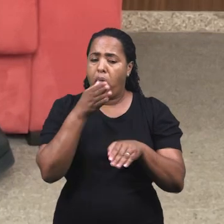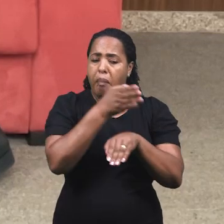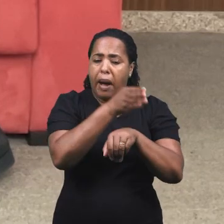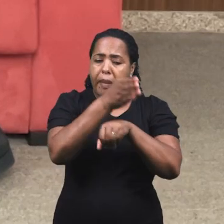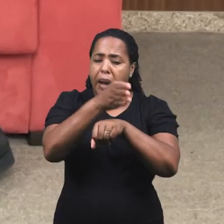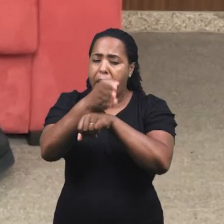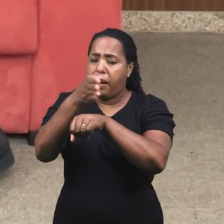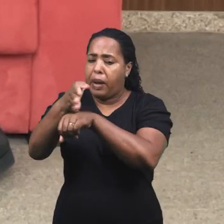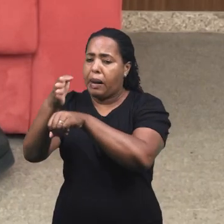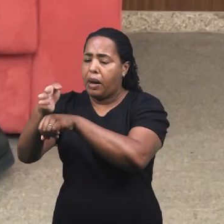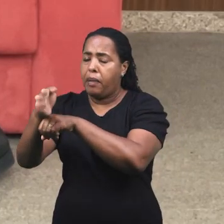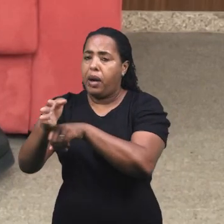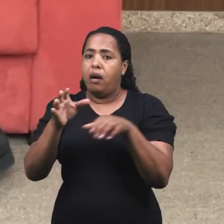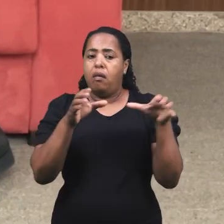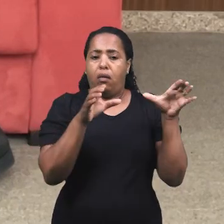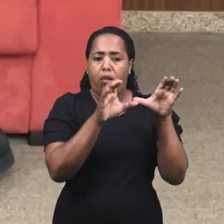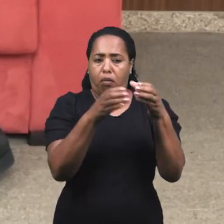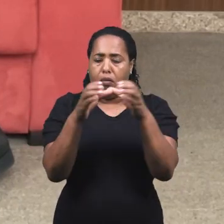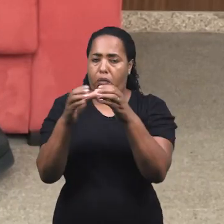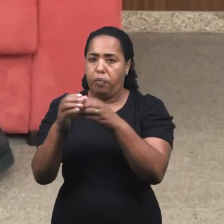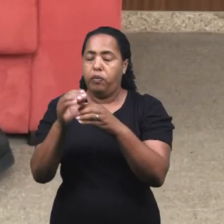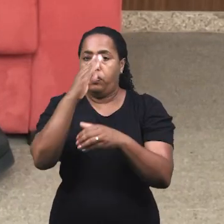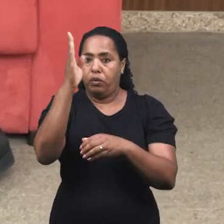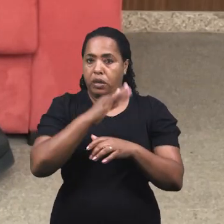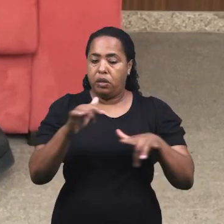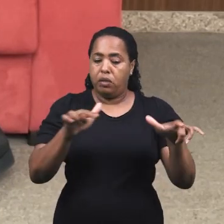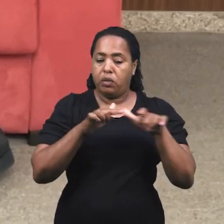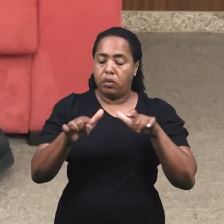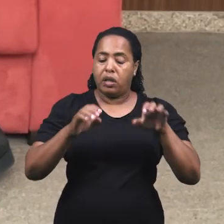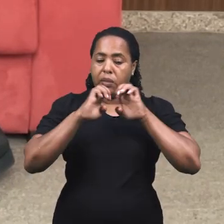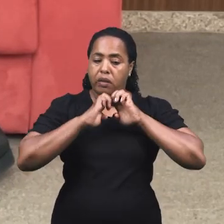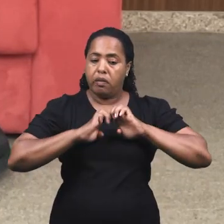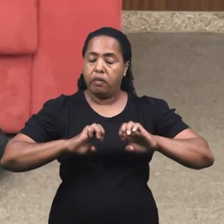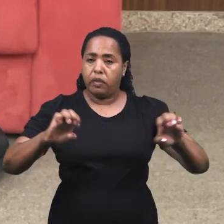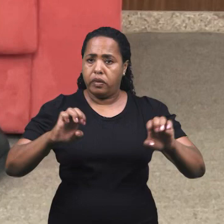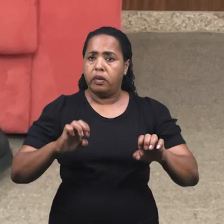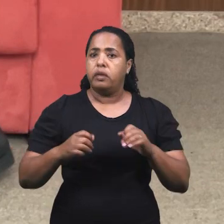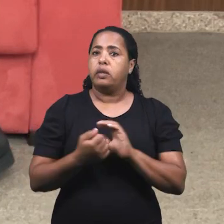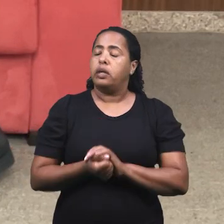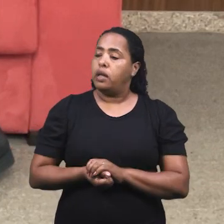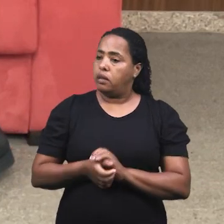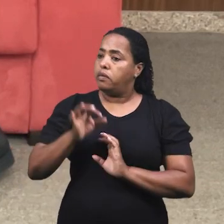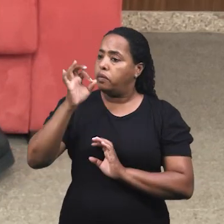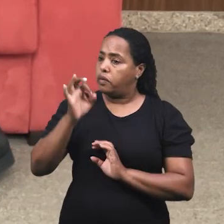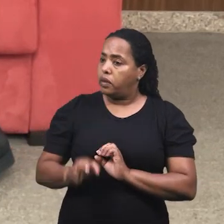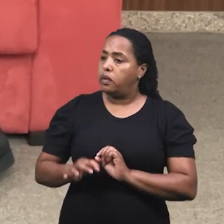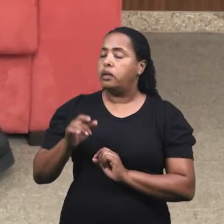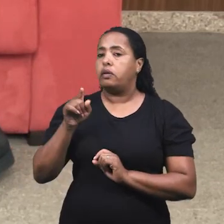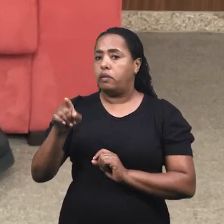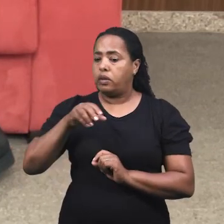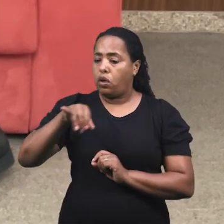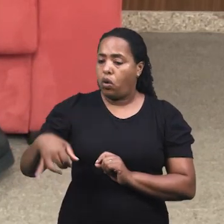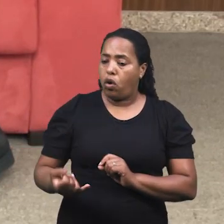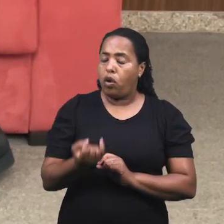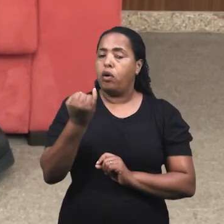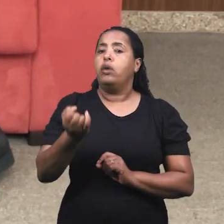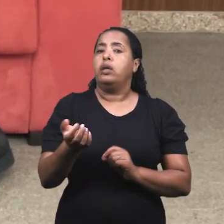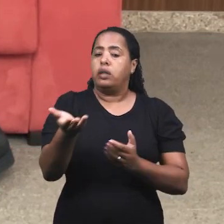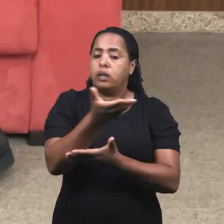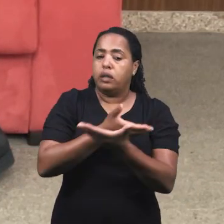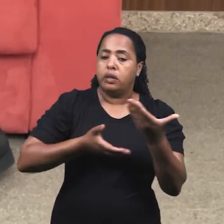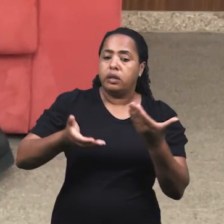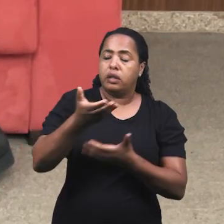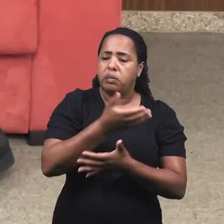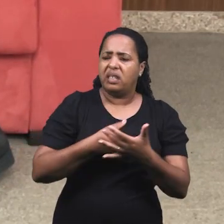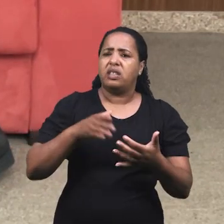sair muitos ônibus em direção a vários lugares do Brasil com grupos de jovens para um grande trabalho de evangelização. E eu